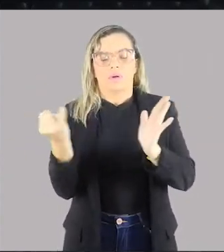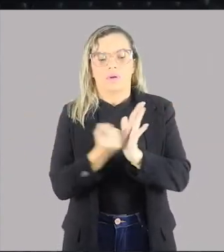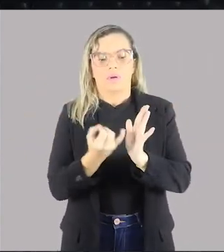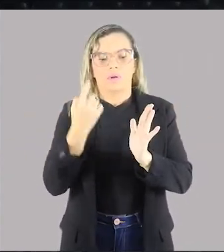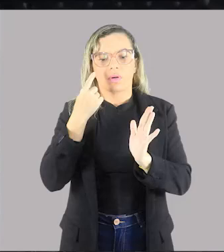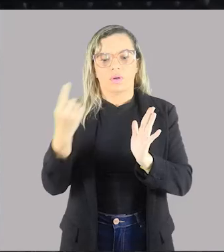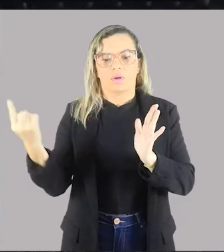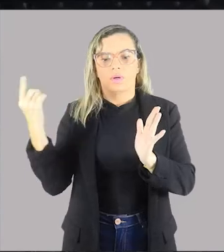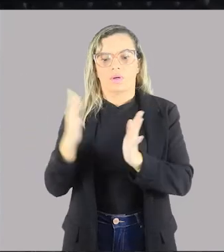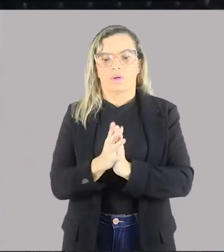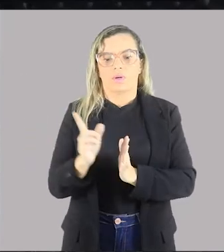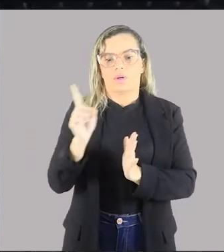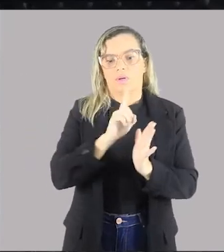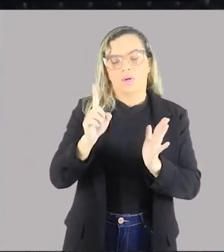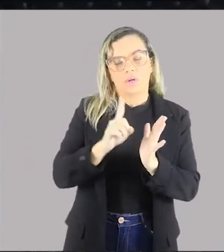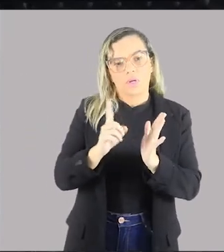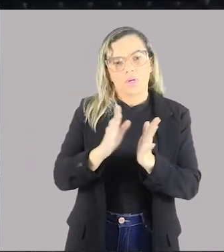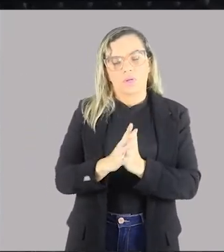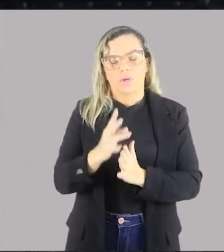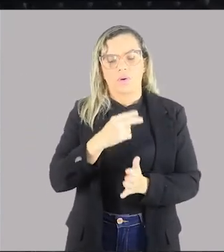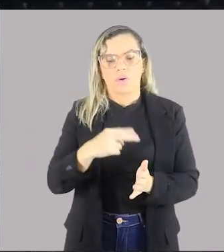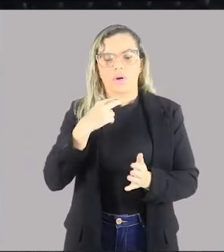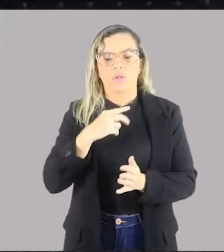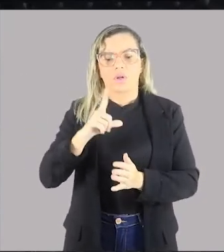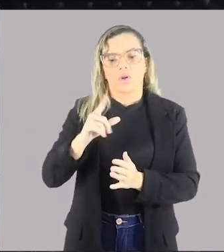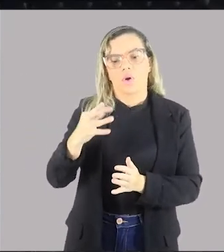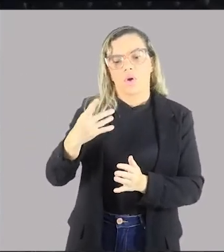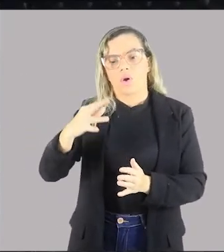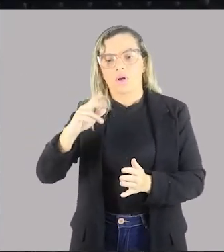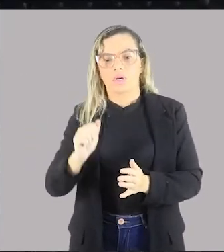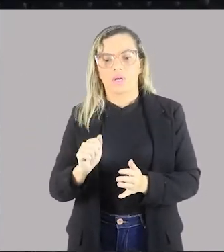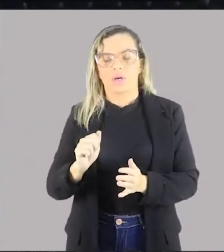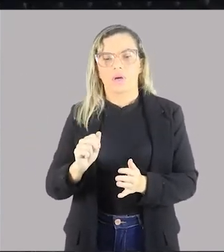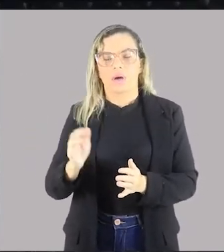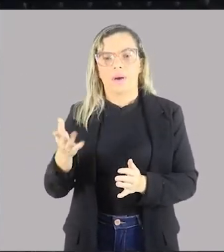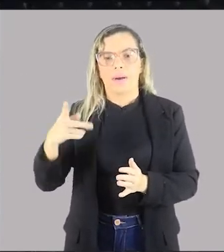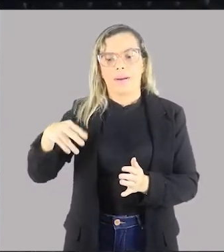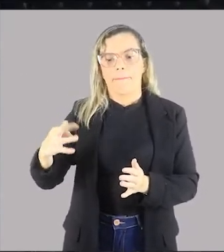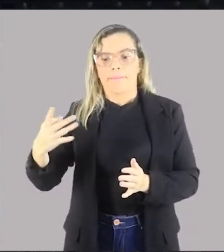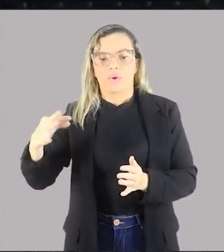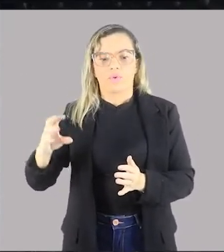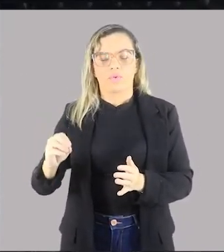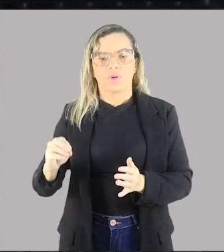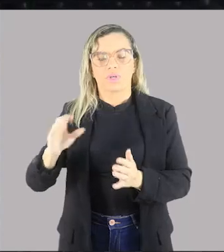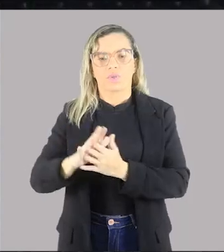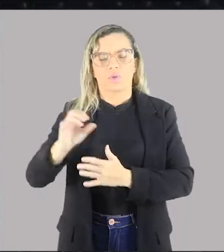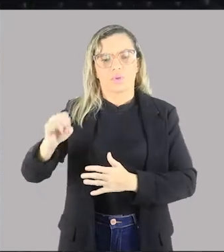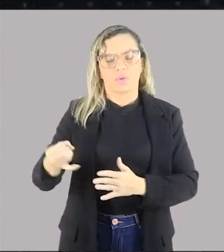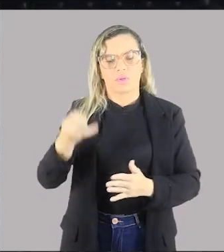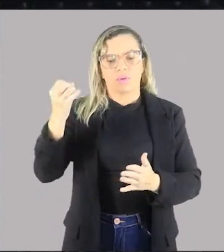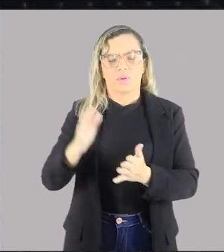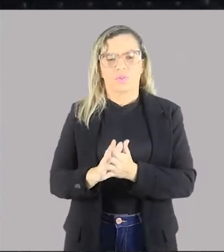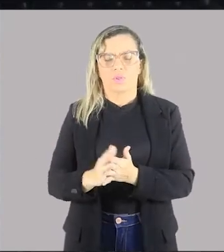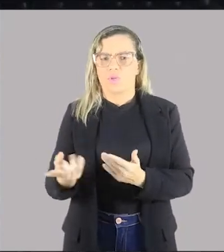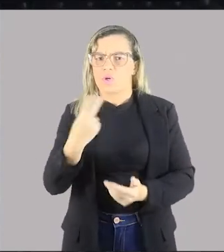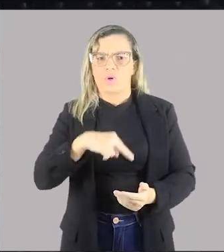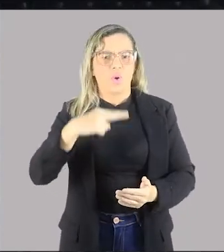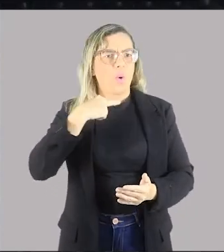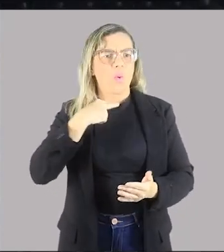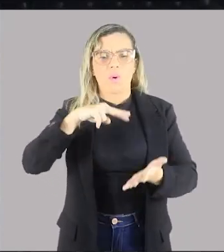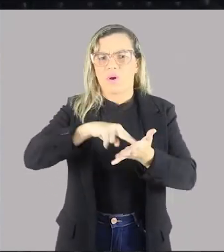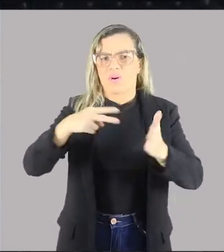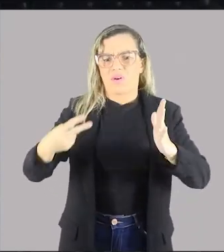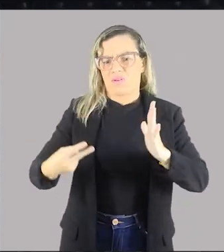que não é possível lograr proveito daquela função pública, ou seja, o servidor público ele não pode